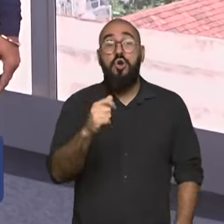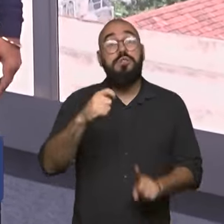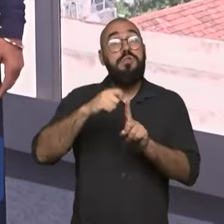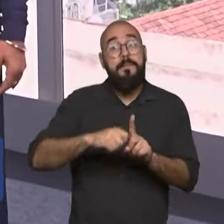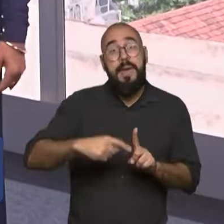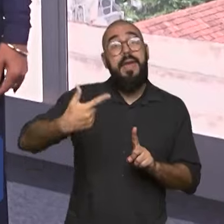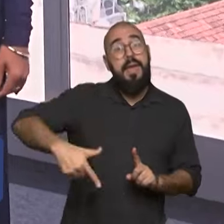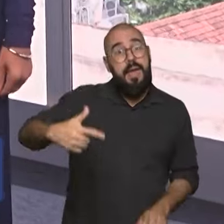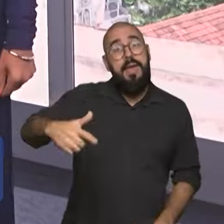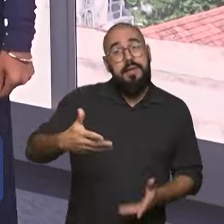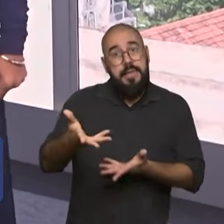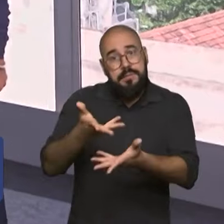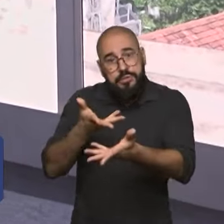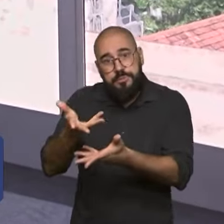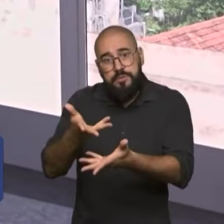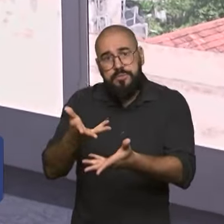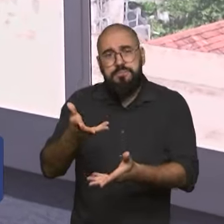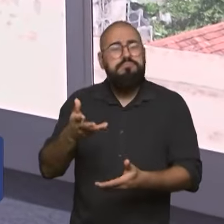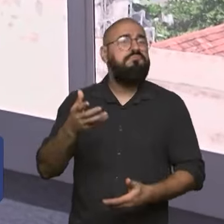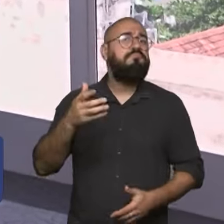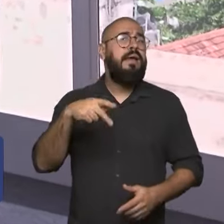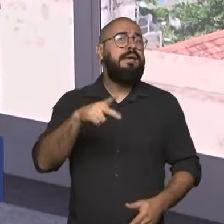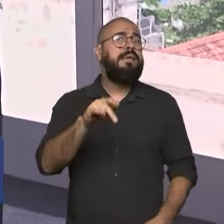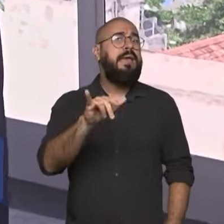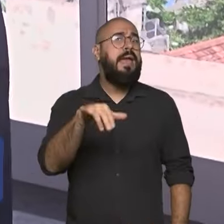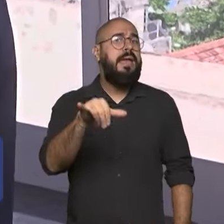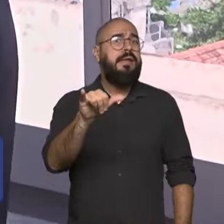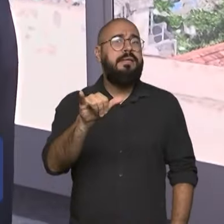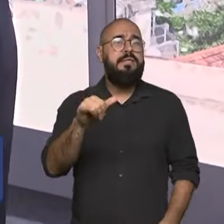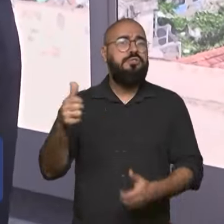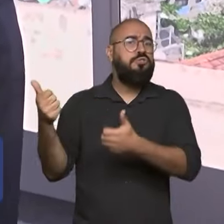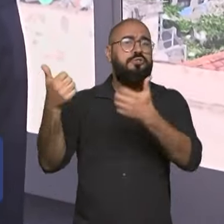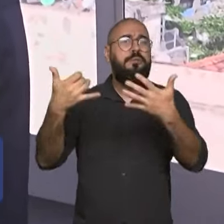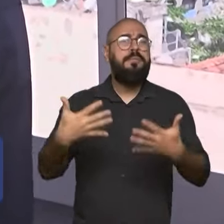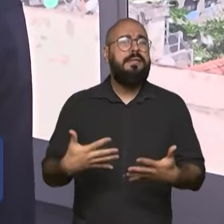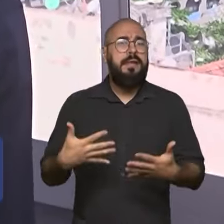repórter Kelly Oliveira tem detalhes para a gente ao vivo. Kelly, boa tarde, bem-vinda.